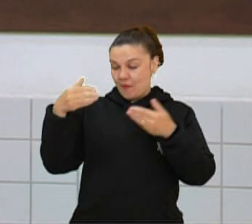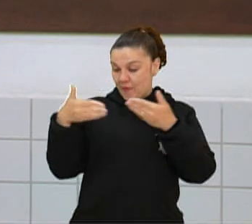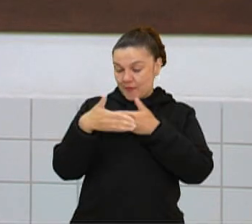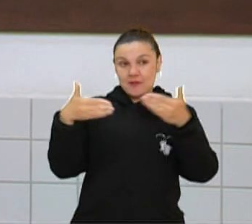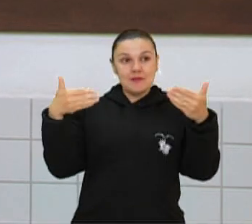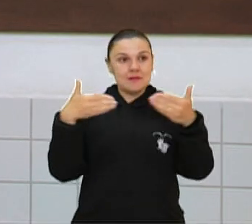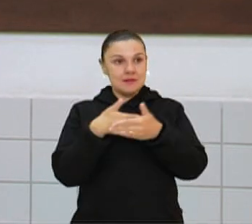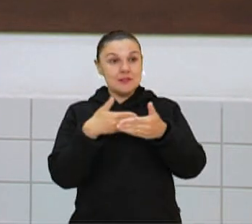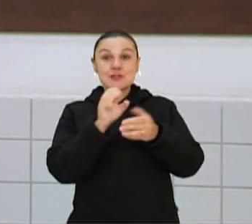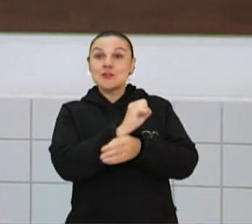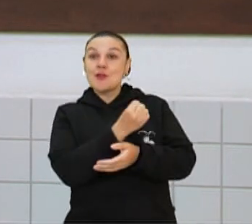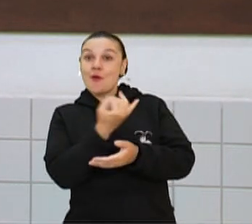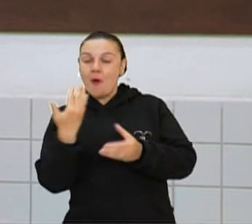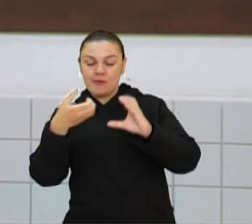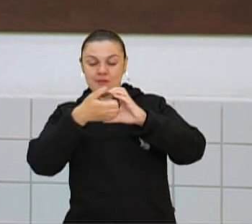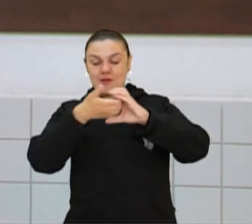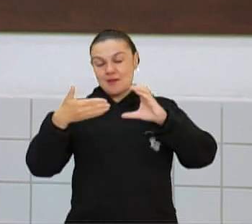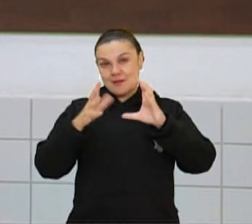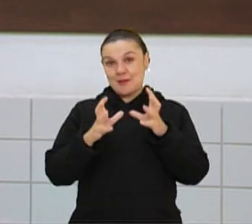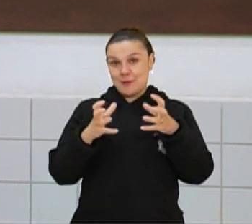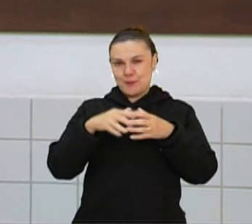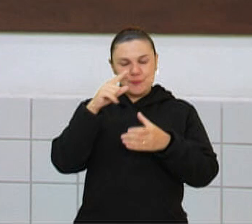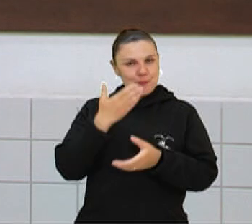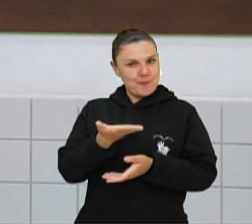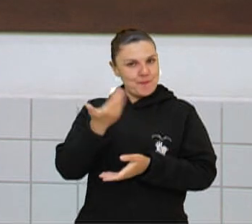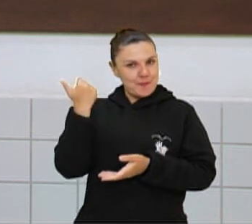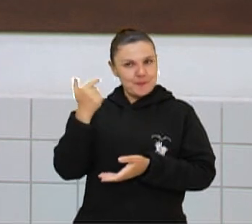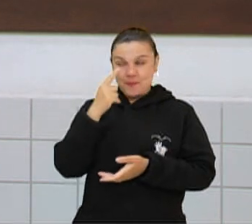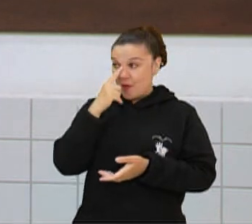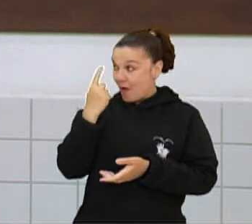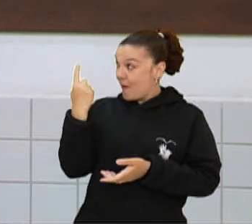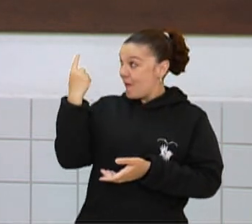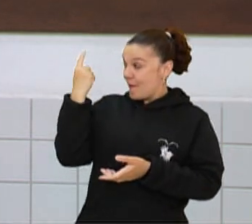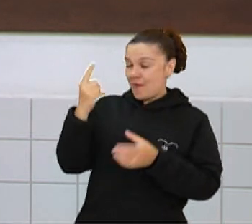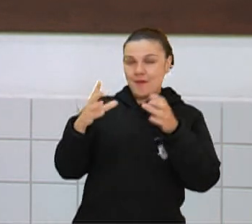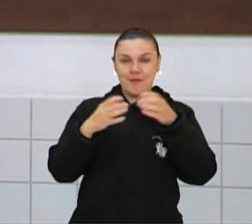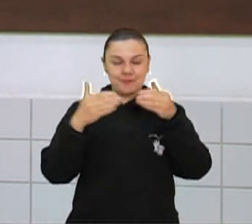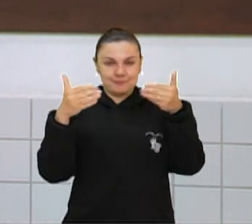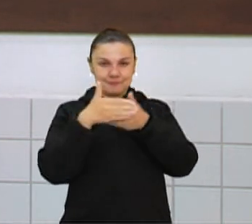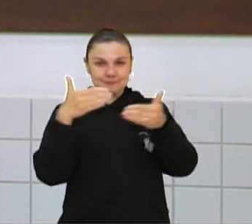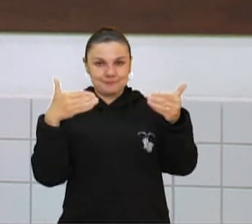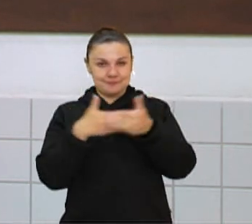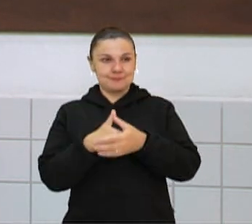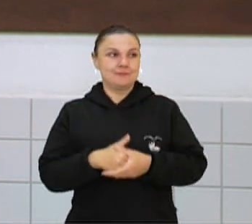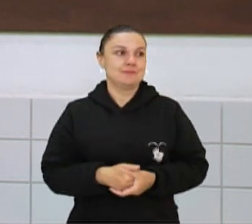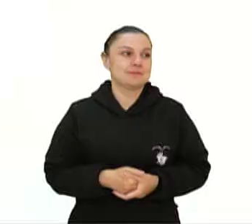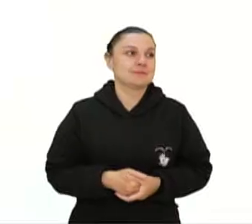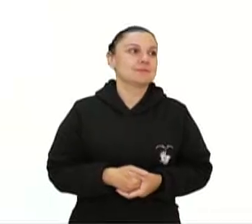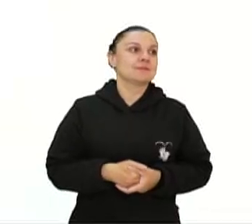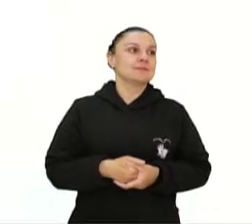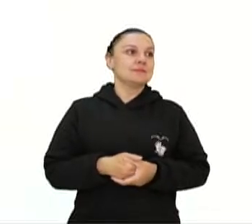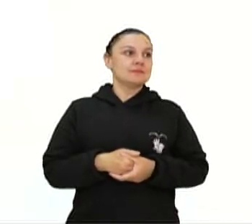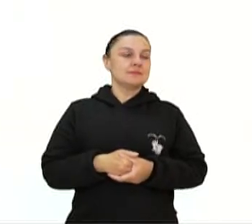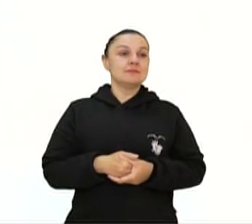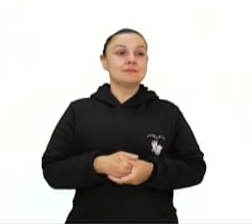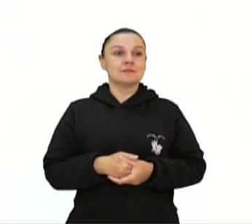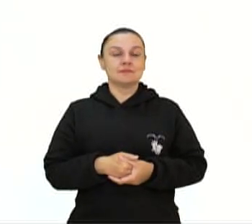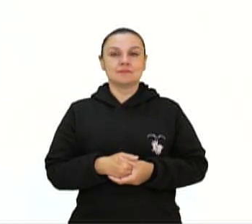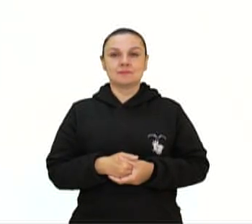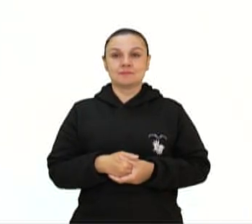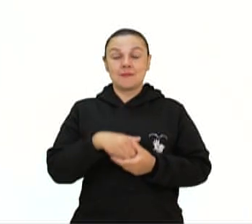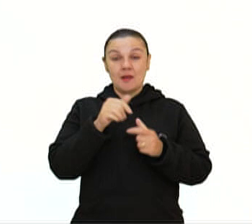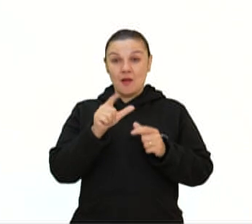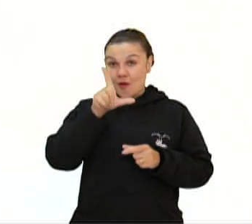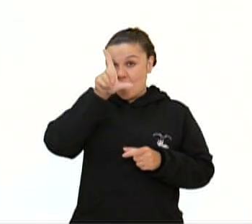pouquinho as características desse grupo. Vamos lá? Acompanhe aqui no slide que já vamos retornar para os nossos bichinhos aqui. As